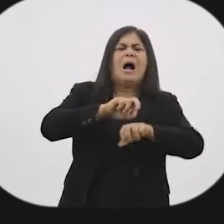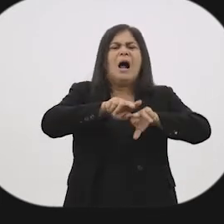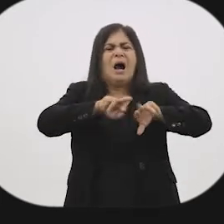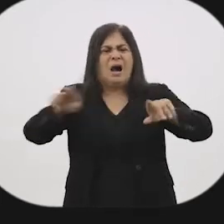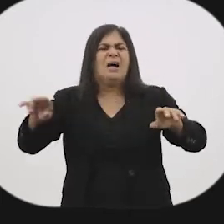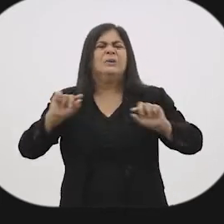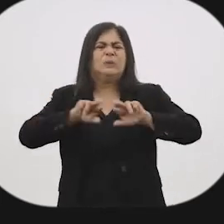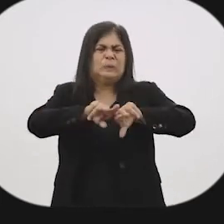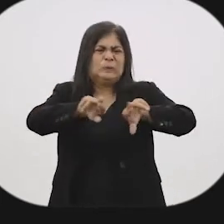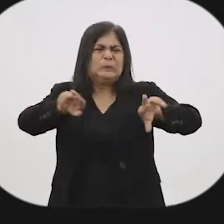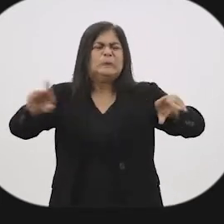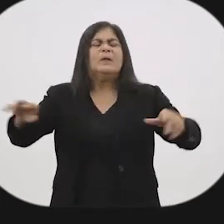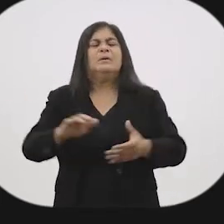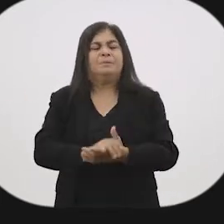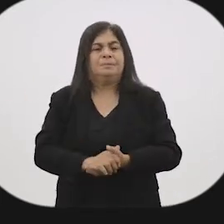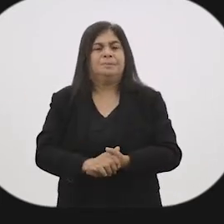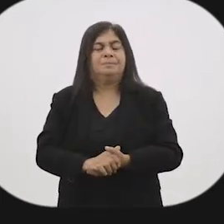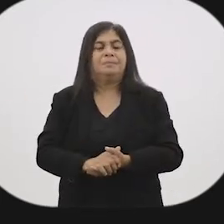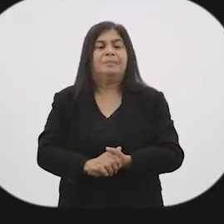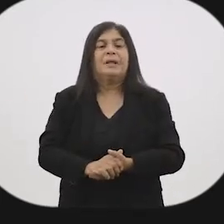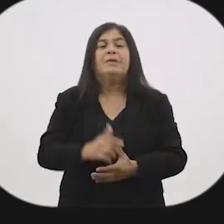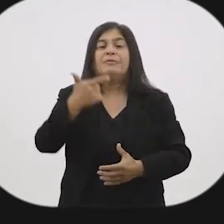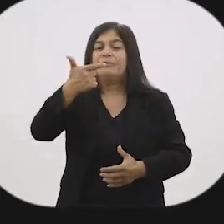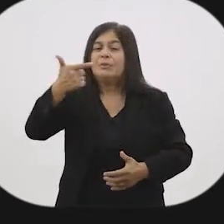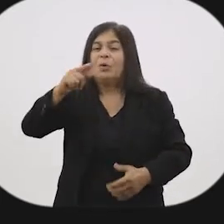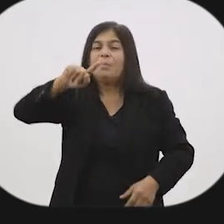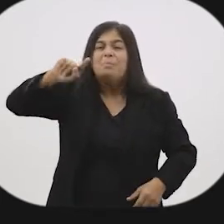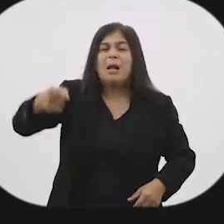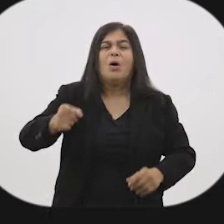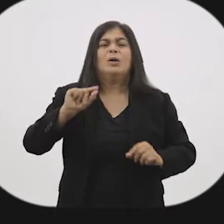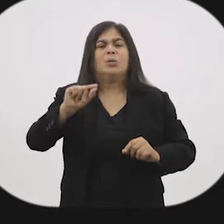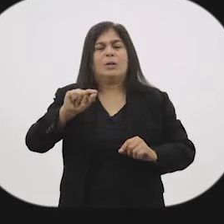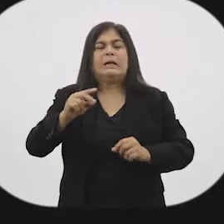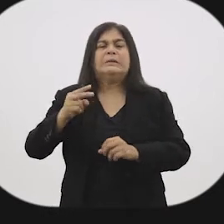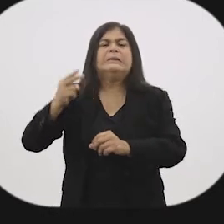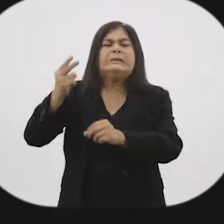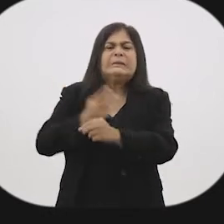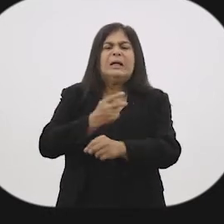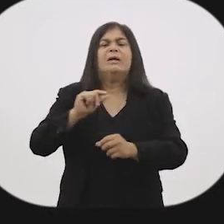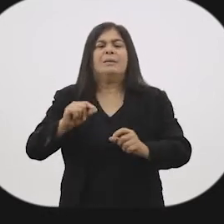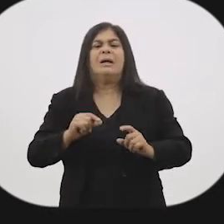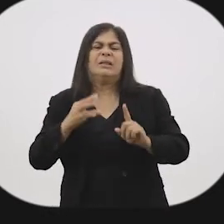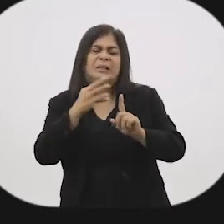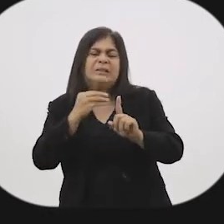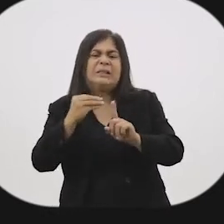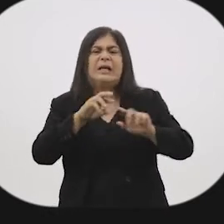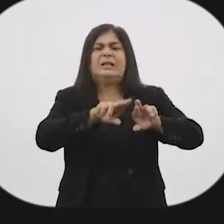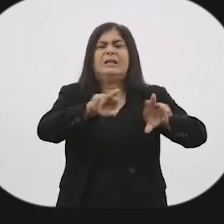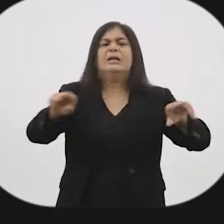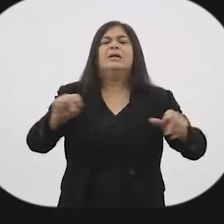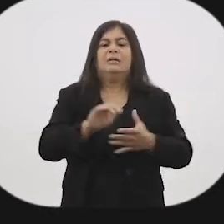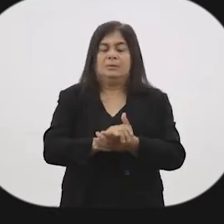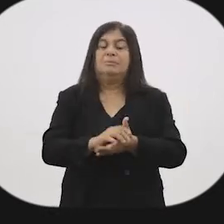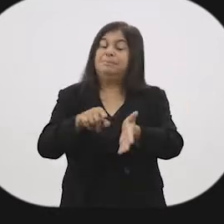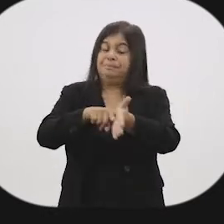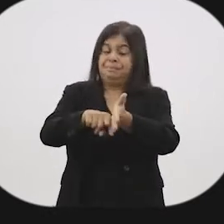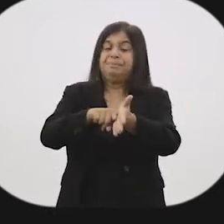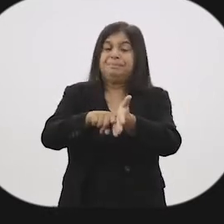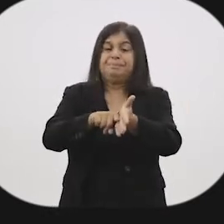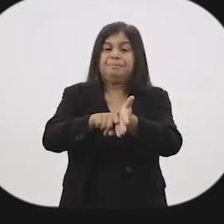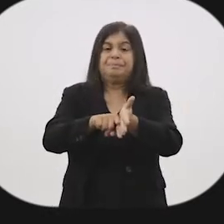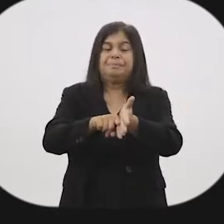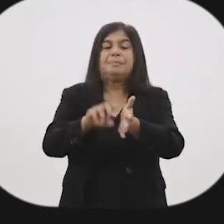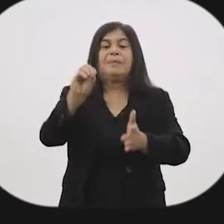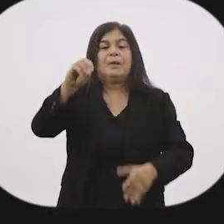no brasil enquanto 22 milhões já passaram por algum tipo de assédio é o que mostra uma pesquisa encomendada